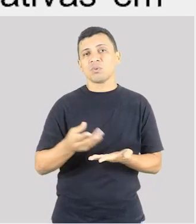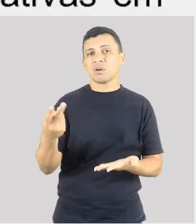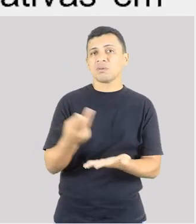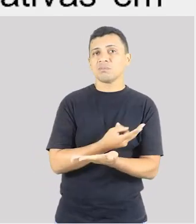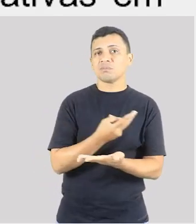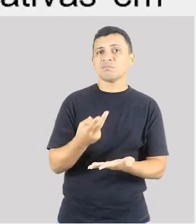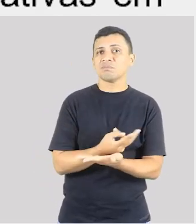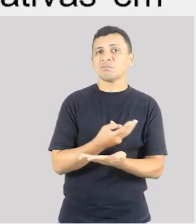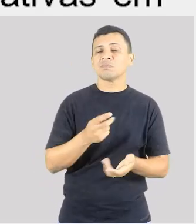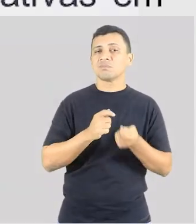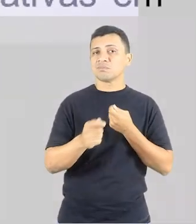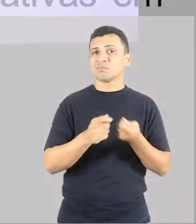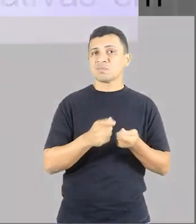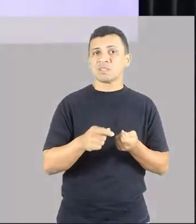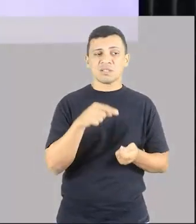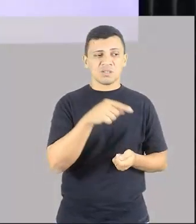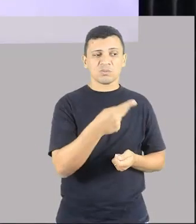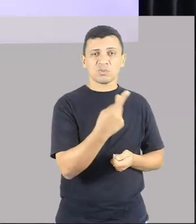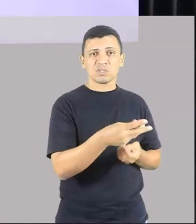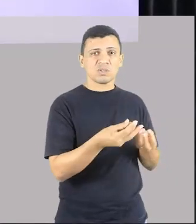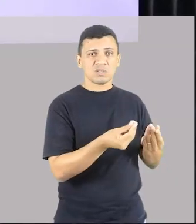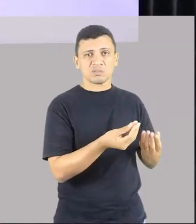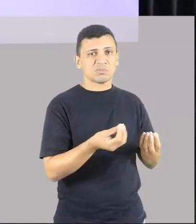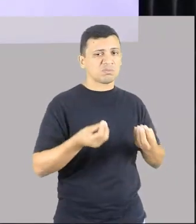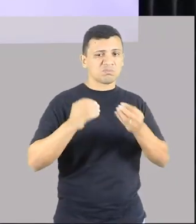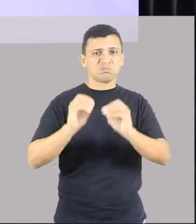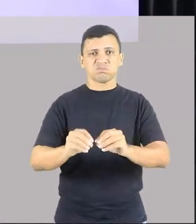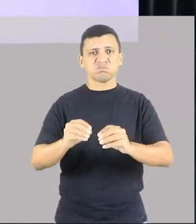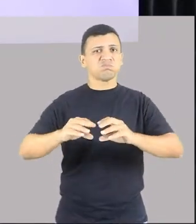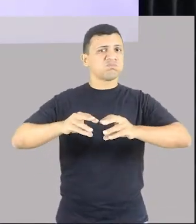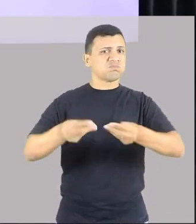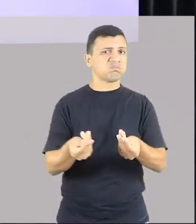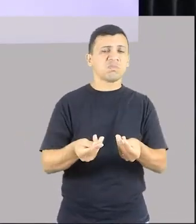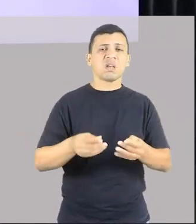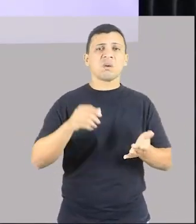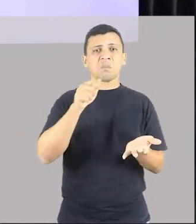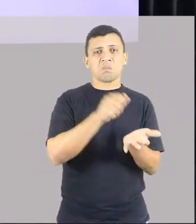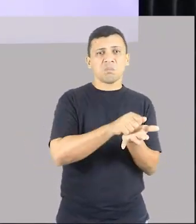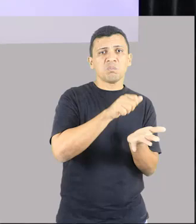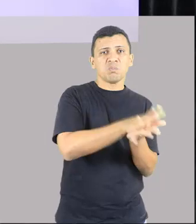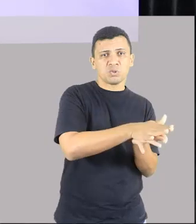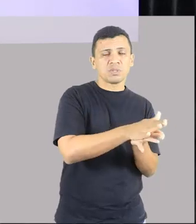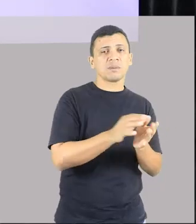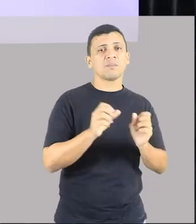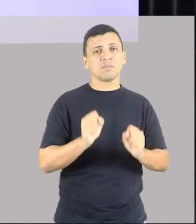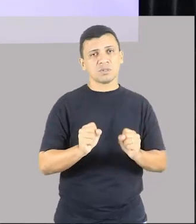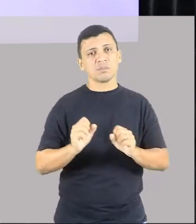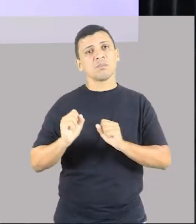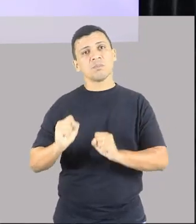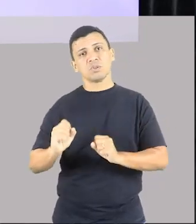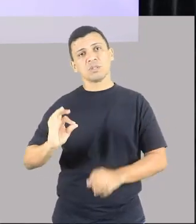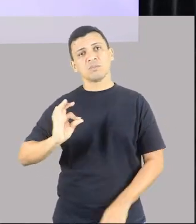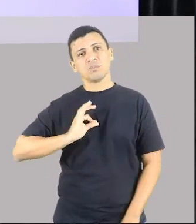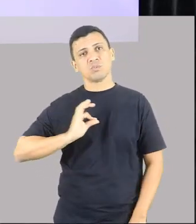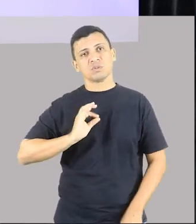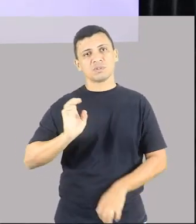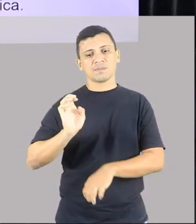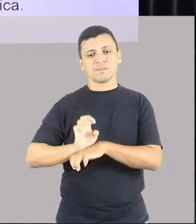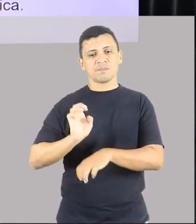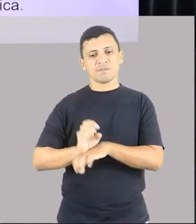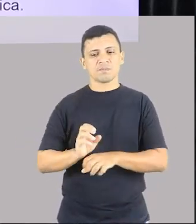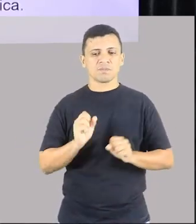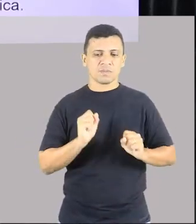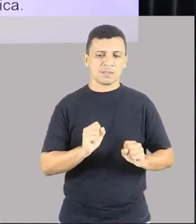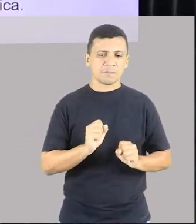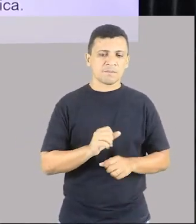e pode ter a destruição dos seus alimentos, produto interditado, pode ser multado pelo próprio poder de polícia do Estado.